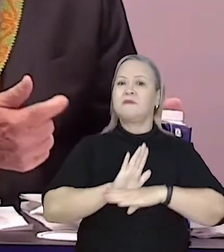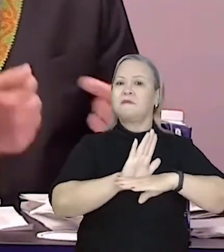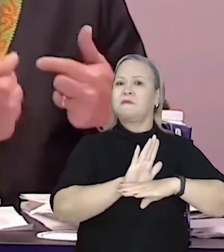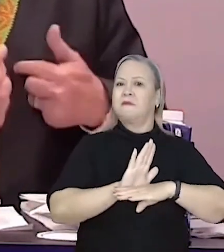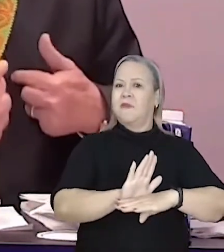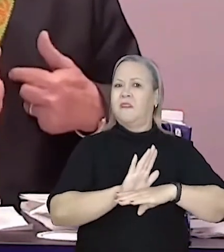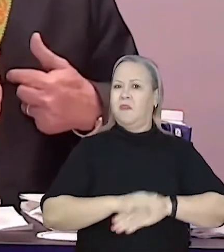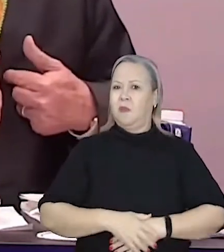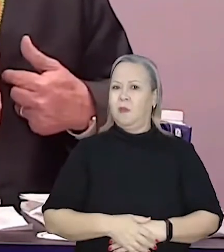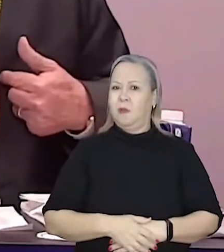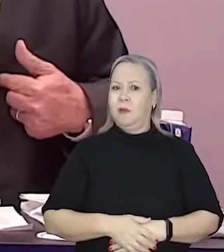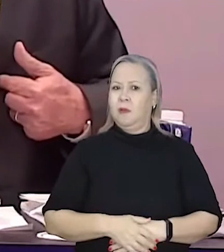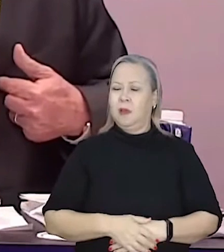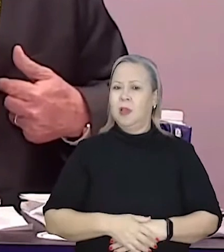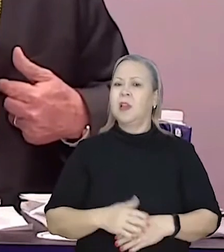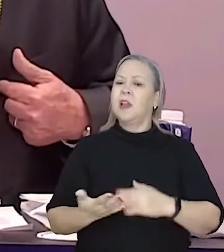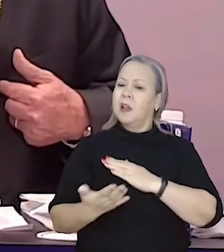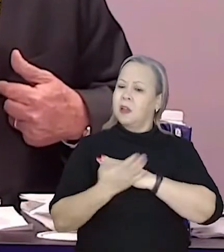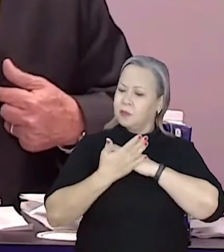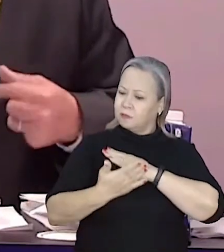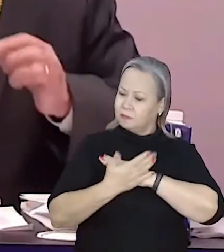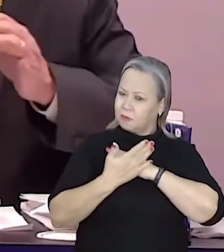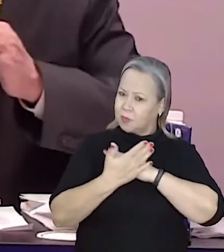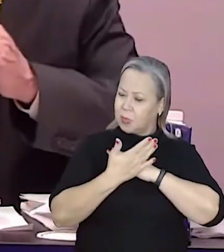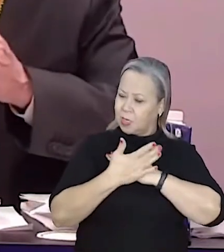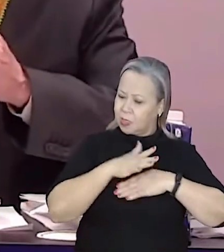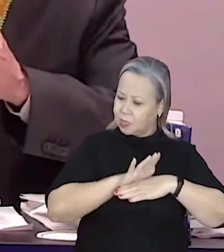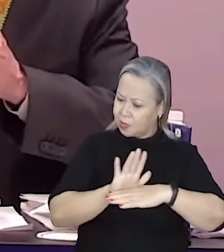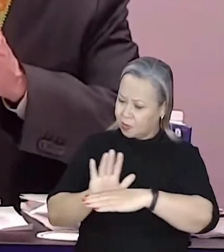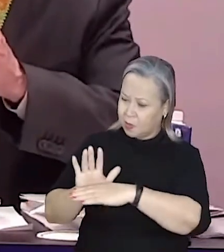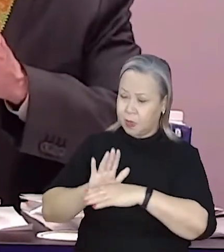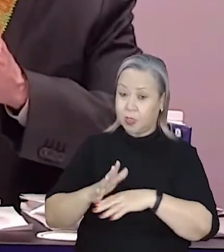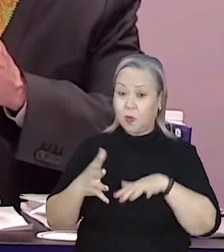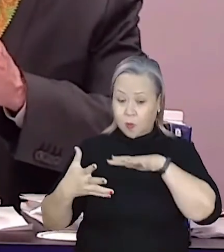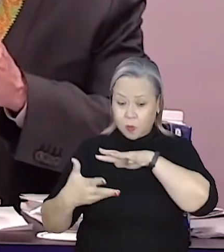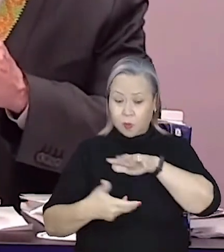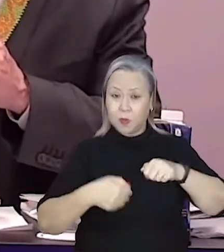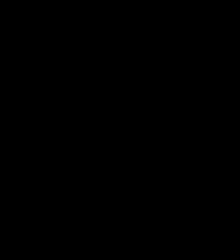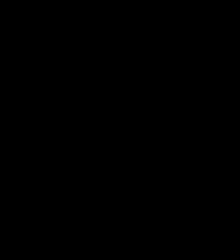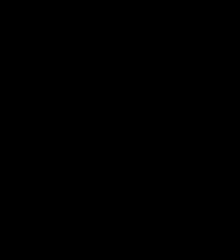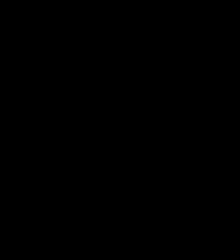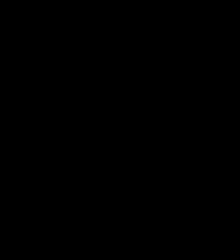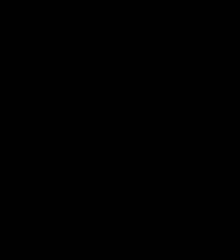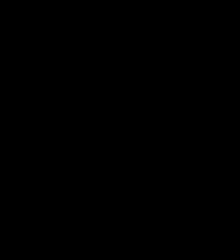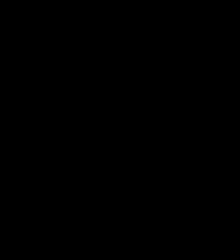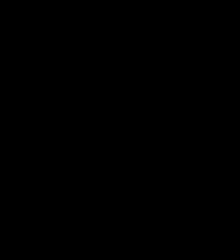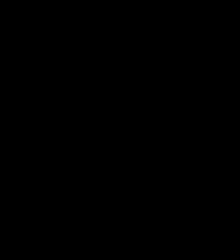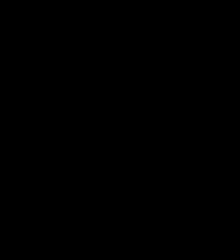é fazendo favor a nós mesmos. O mundo precisa de cuidado.